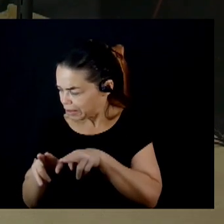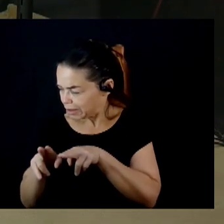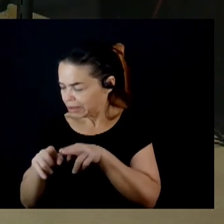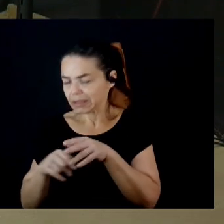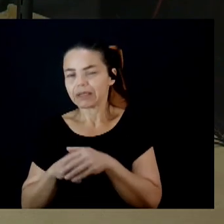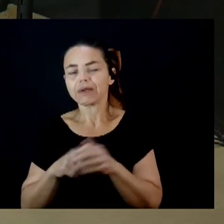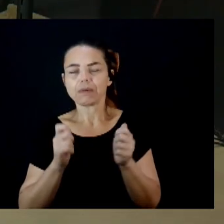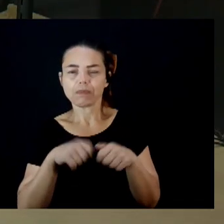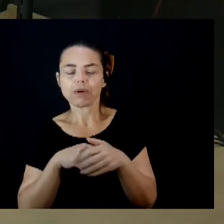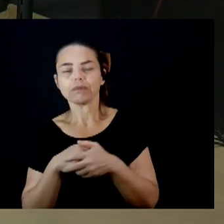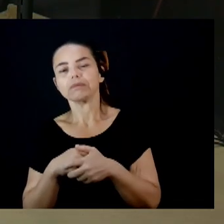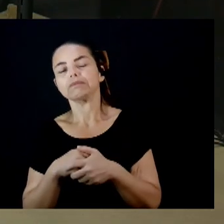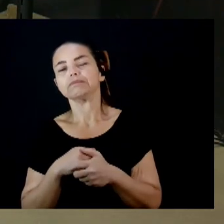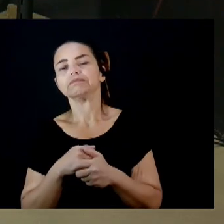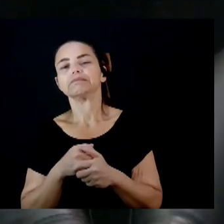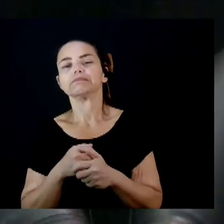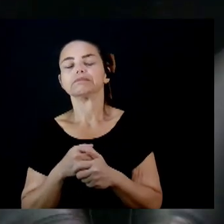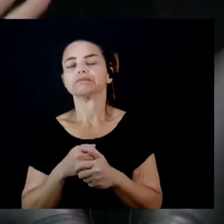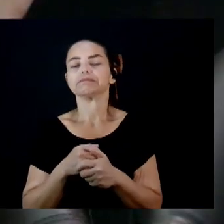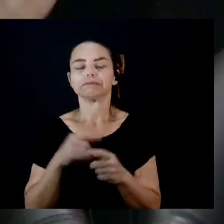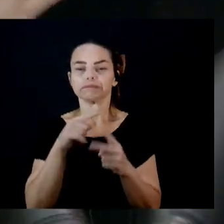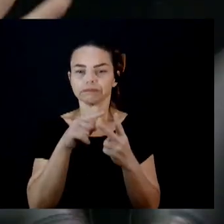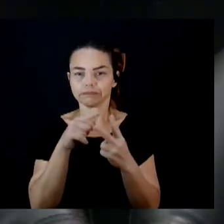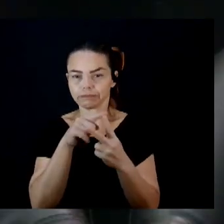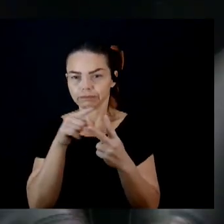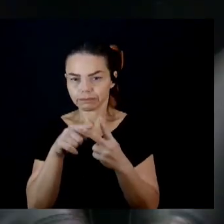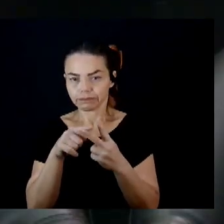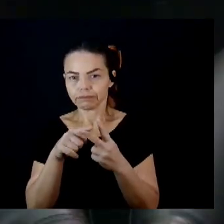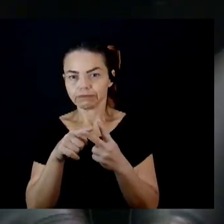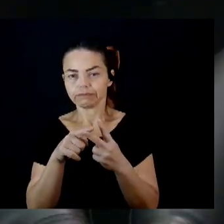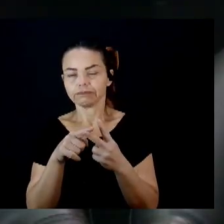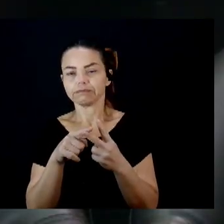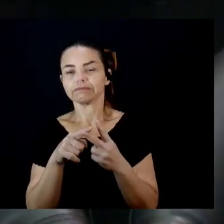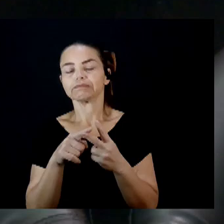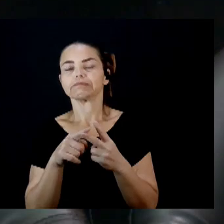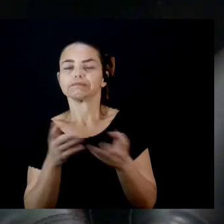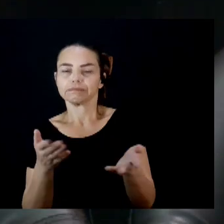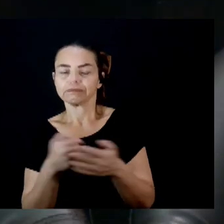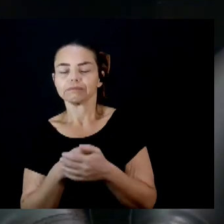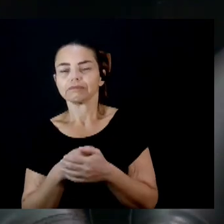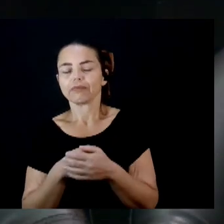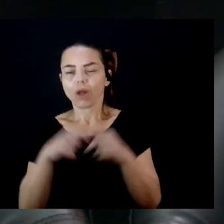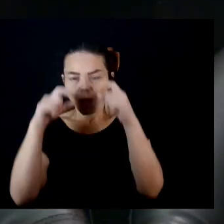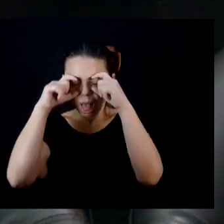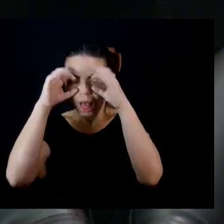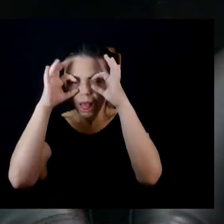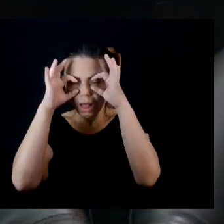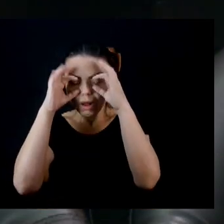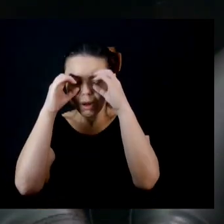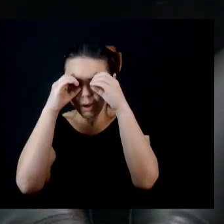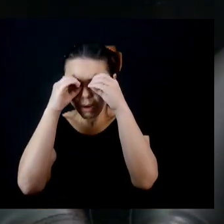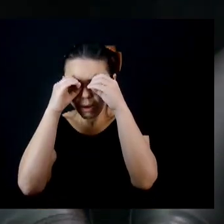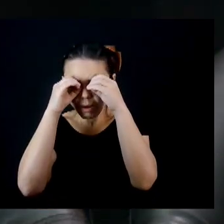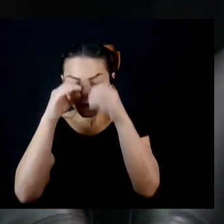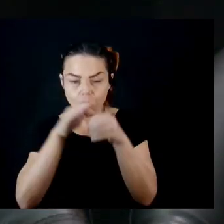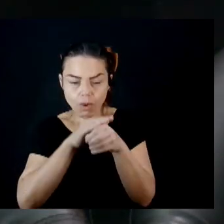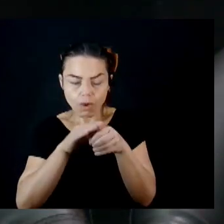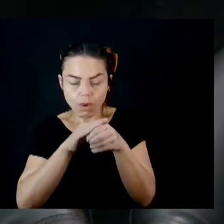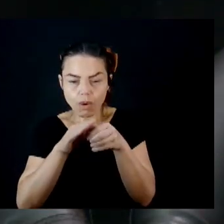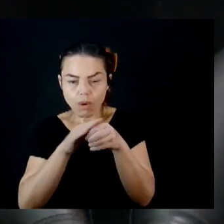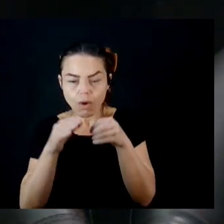acontecer isso? Pode, eu acho que são duas questões desse caso específico que você deu o exemplo, Mirna. O primeiro é o clássico,